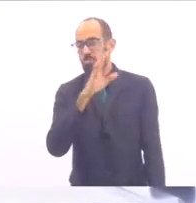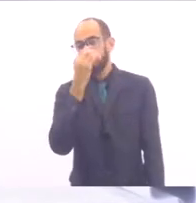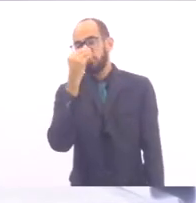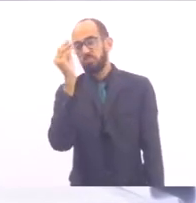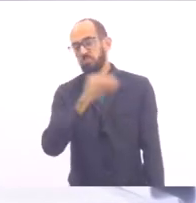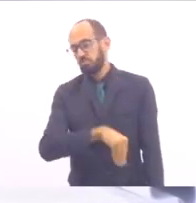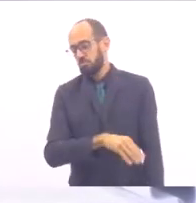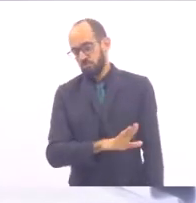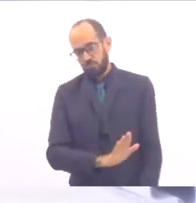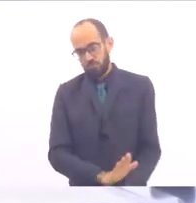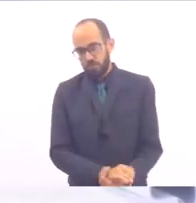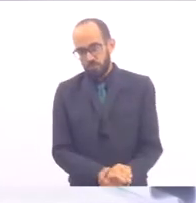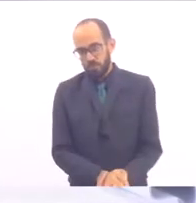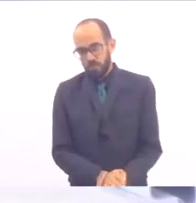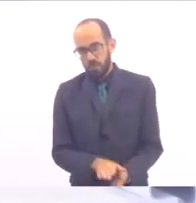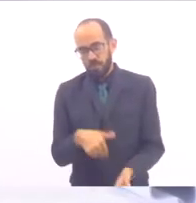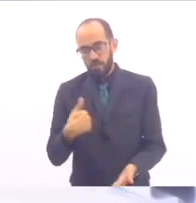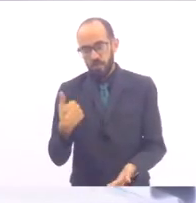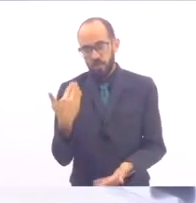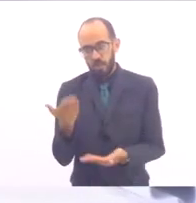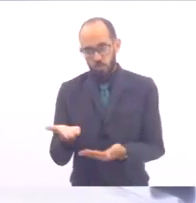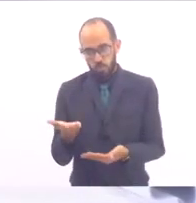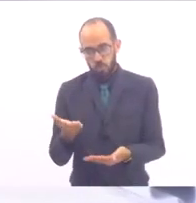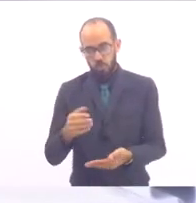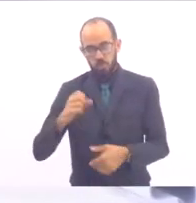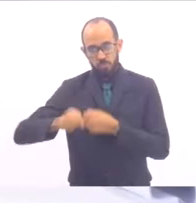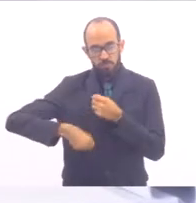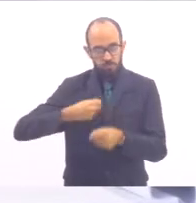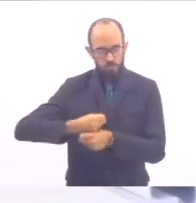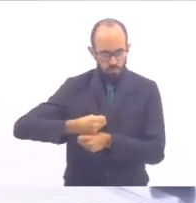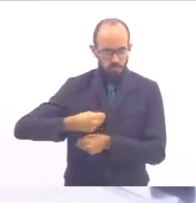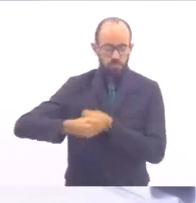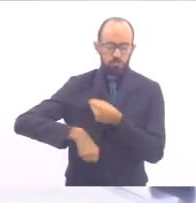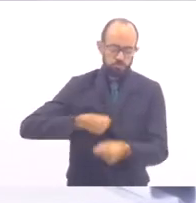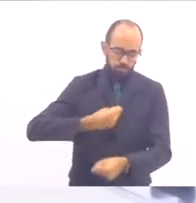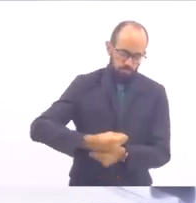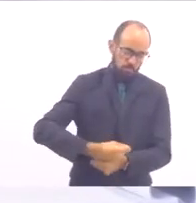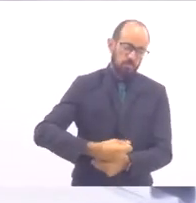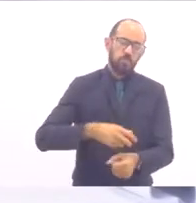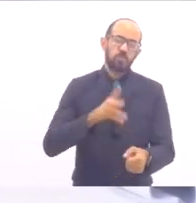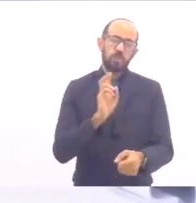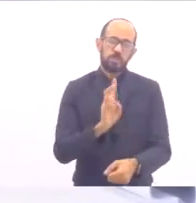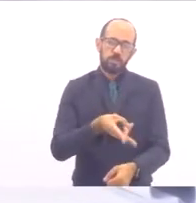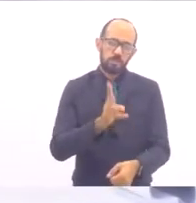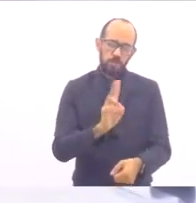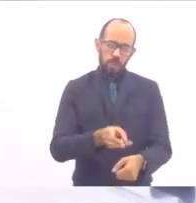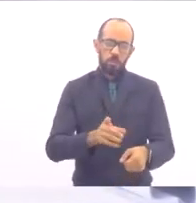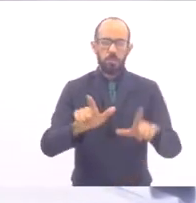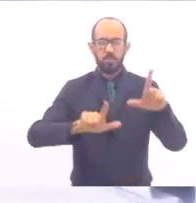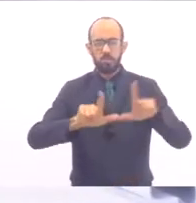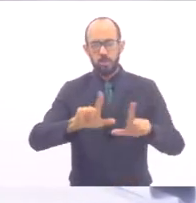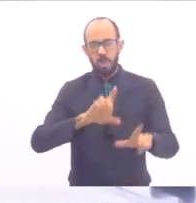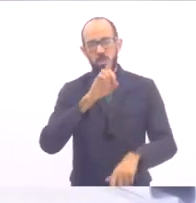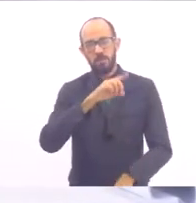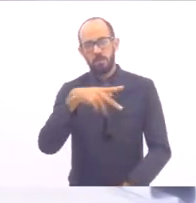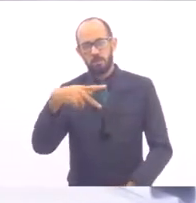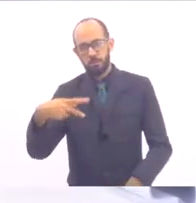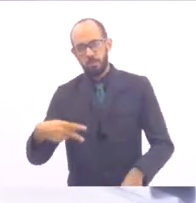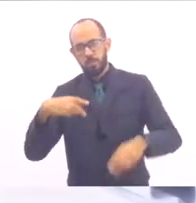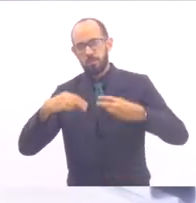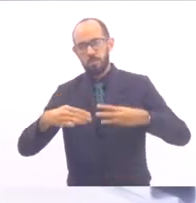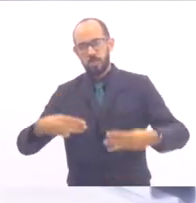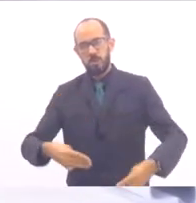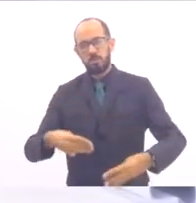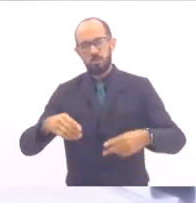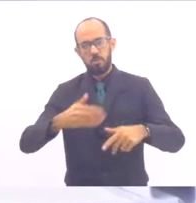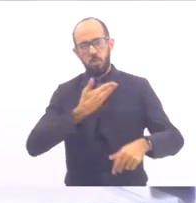após ano, a gente fica com a Defensoria, com o Ministério Público, com a mídia, com os movimentos sociais,